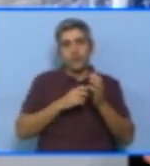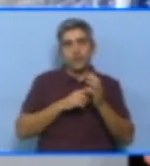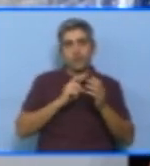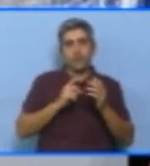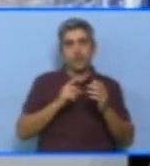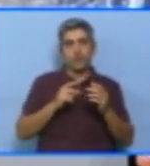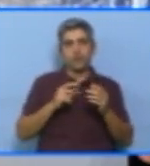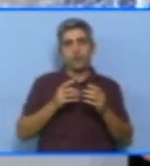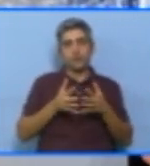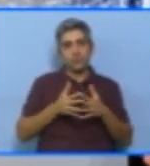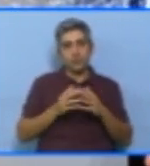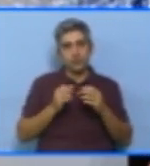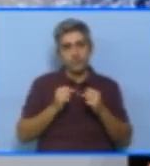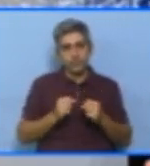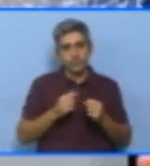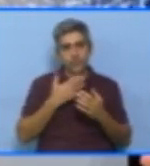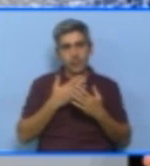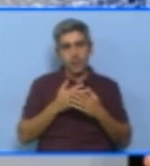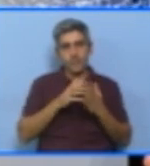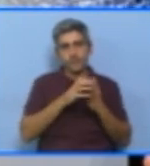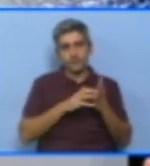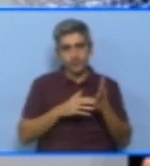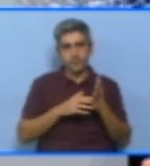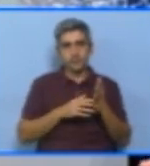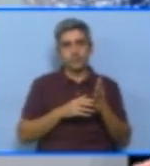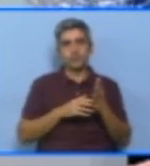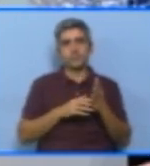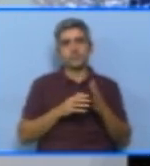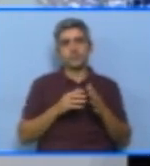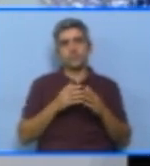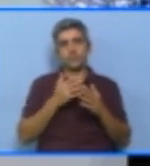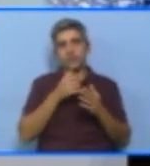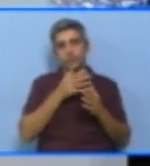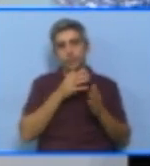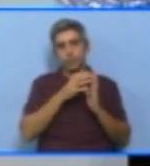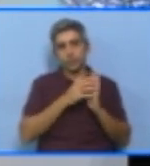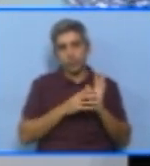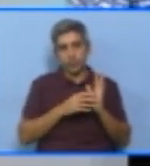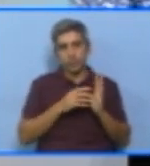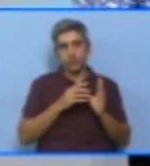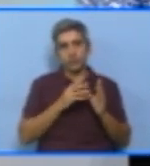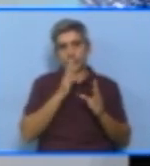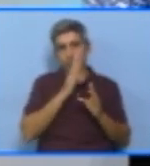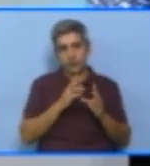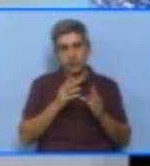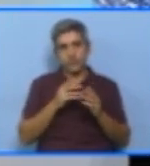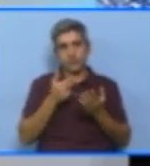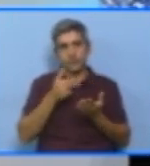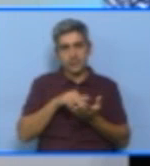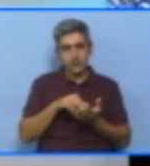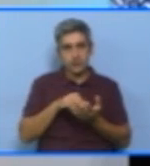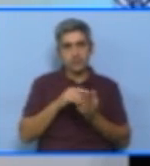isso a solidez, aquilo que dá solidez ao texto, aquilo que dá solidez ao discurso, aquilo que dá consistência à